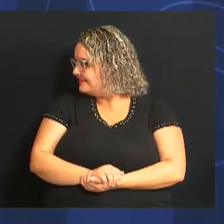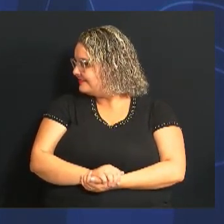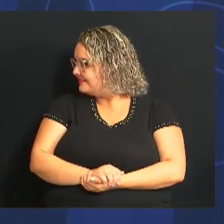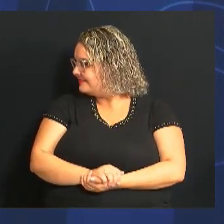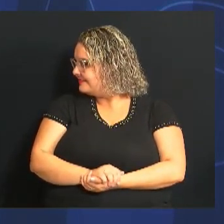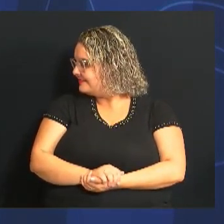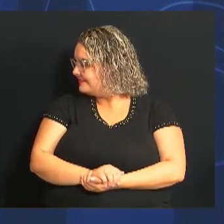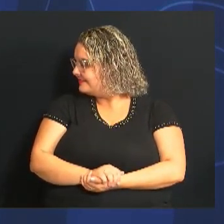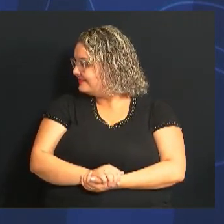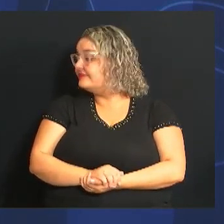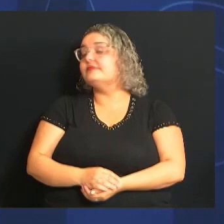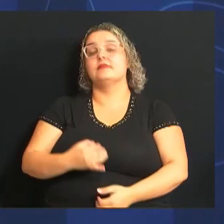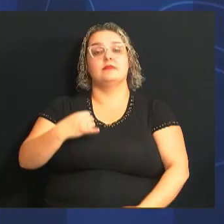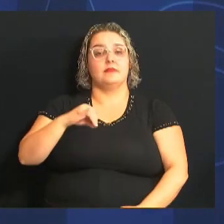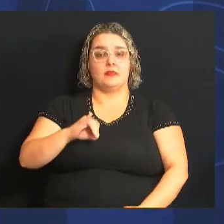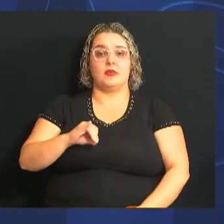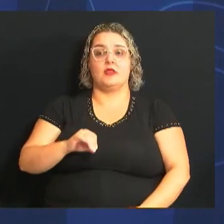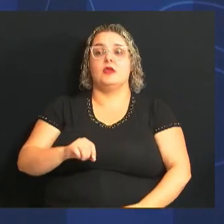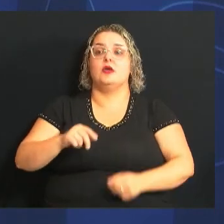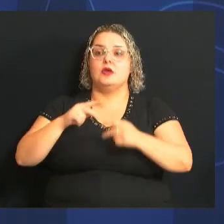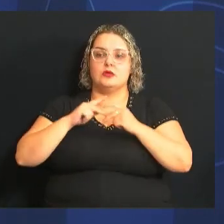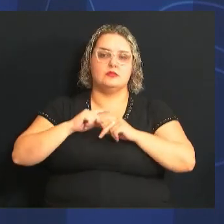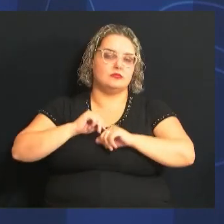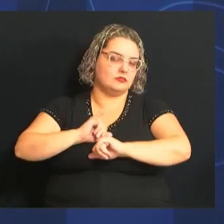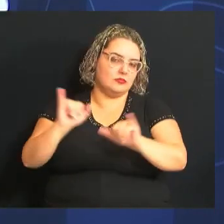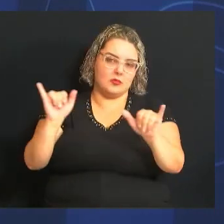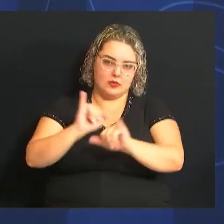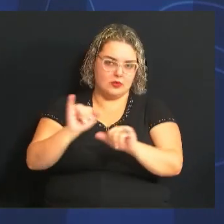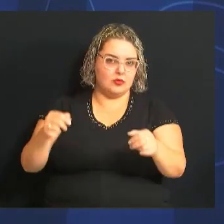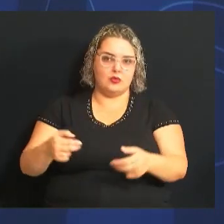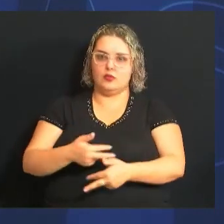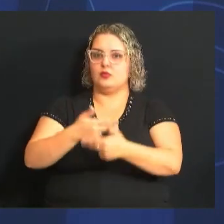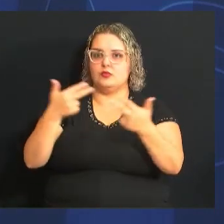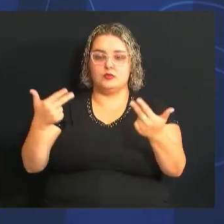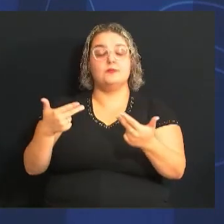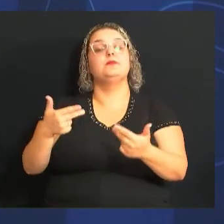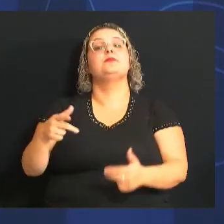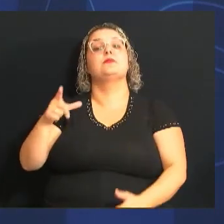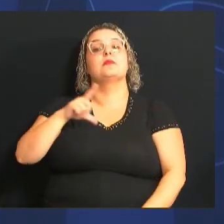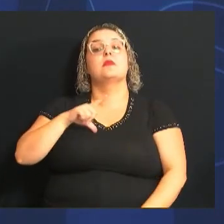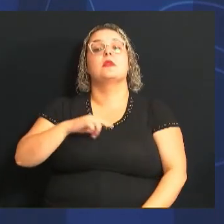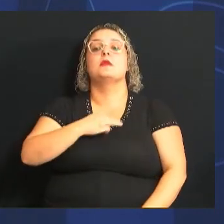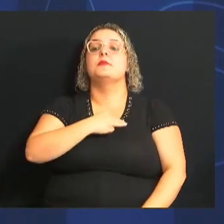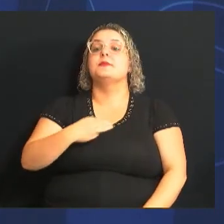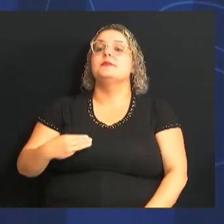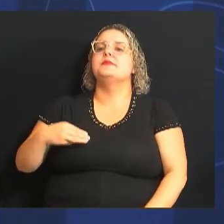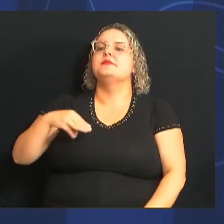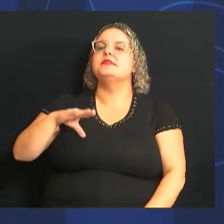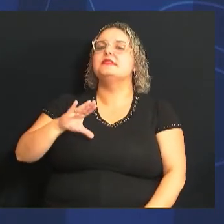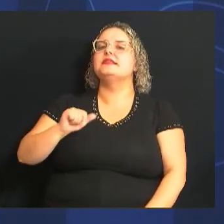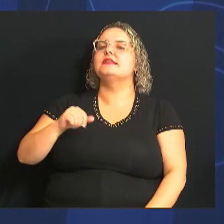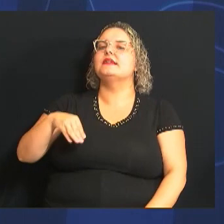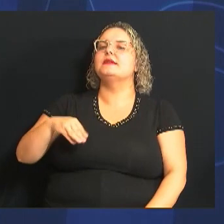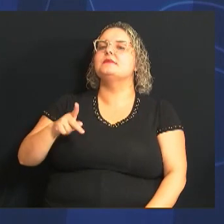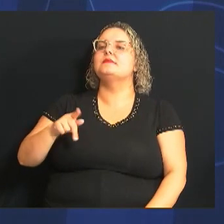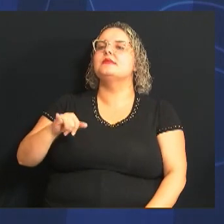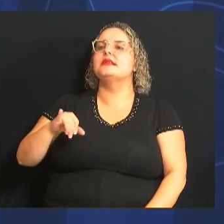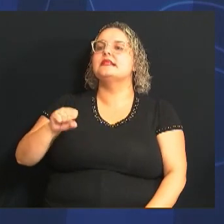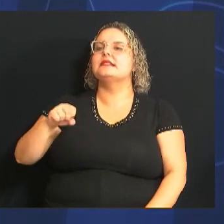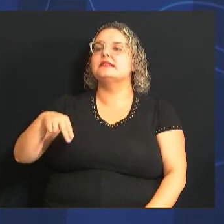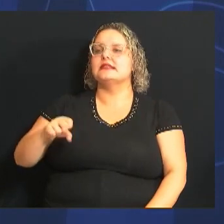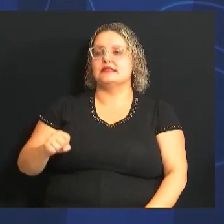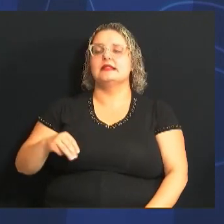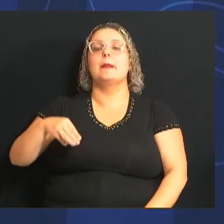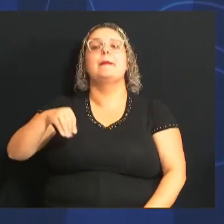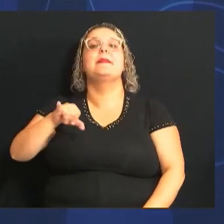portal.campinas.sp.gov.br. Se você for em notícias, já está lá sobre o Miss Campinas e você tem acesso toda a semana, essa primeira semana,